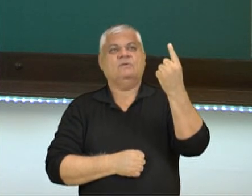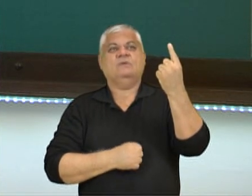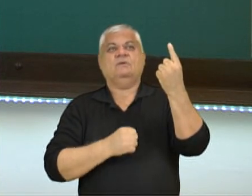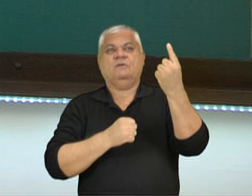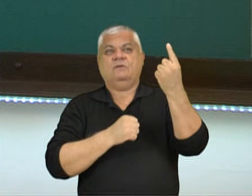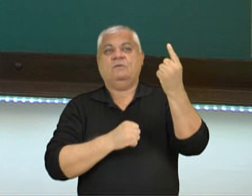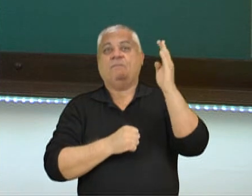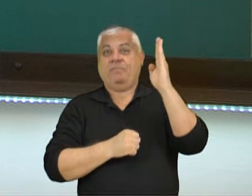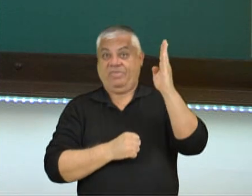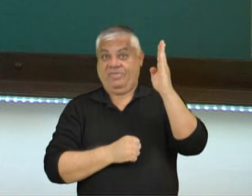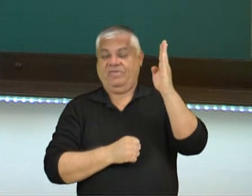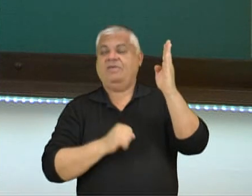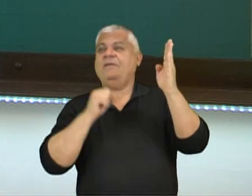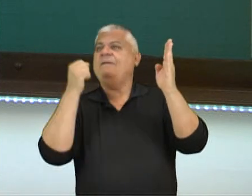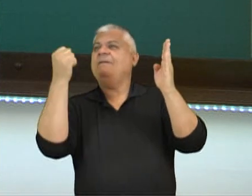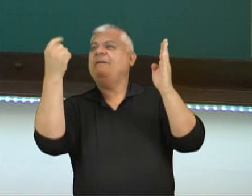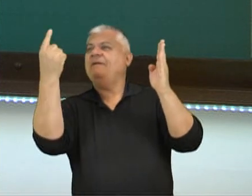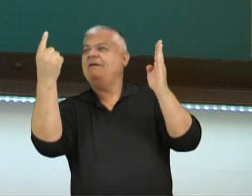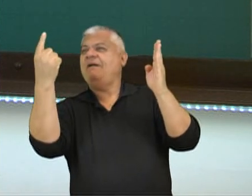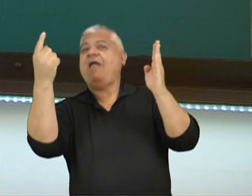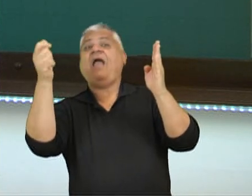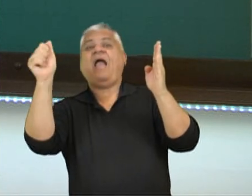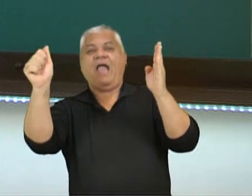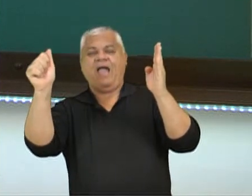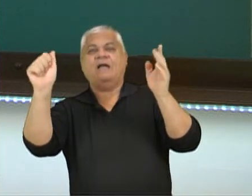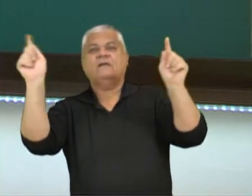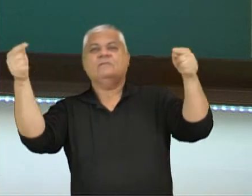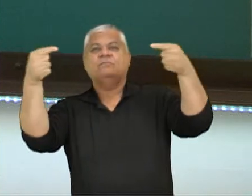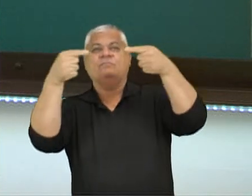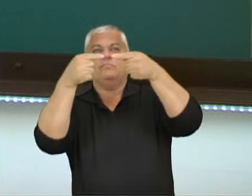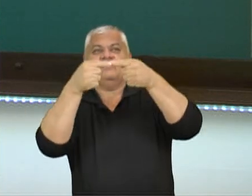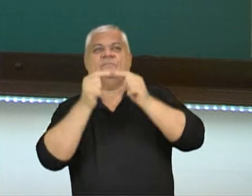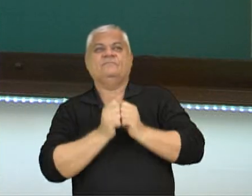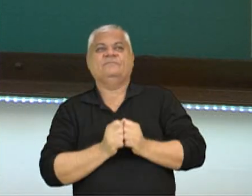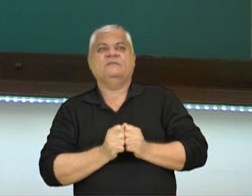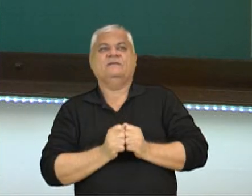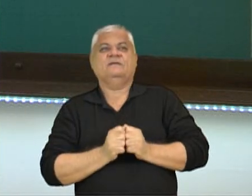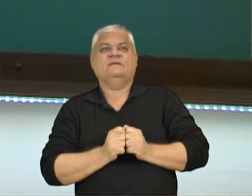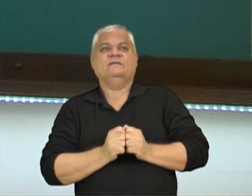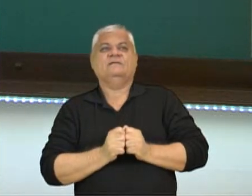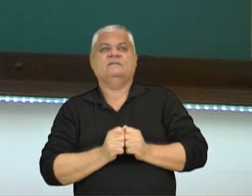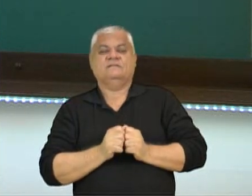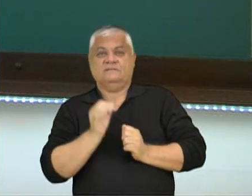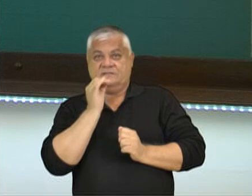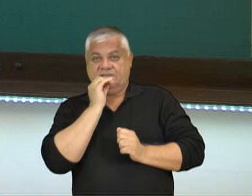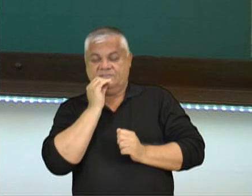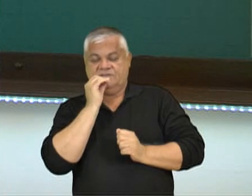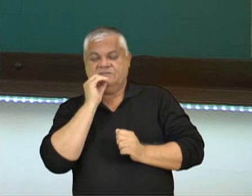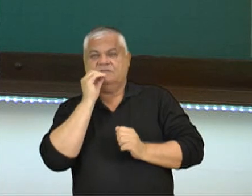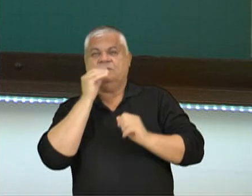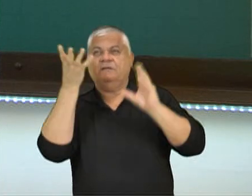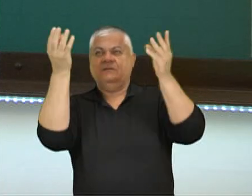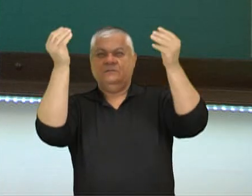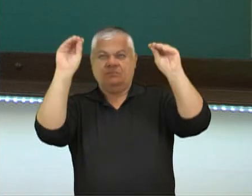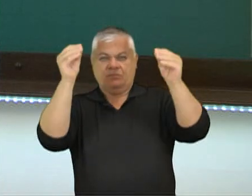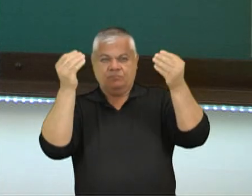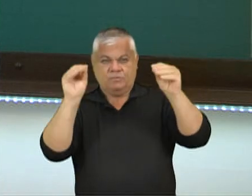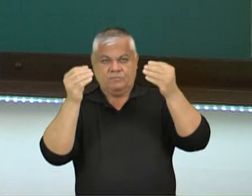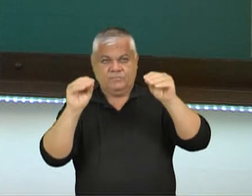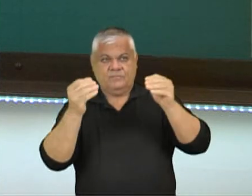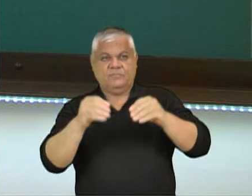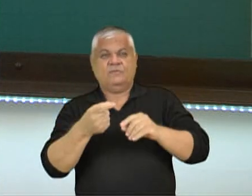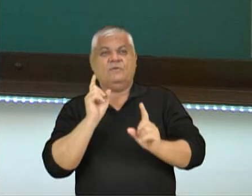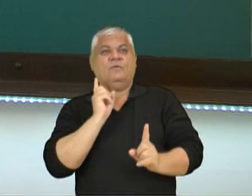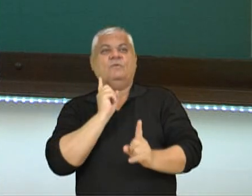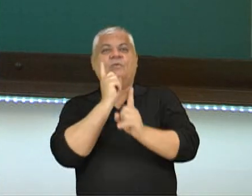B, menos o primeiro elemento da matriz A. Fazemos a resolução e observe o que a